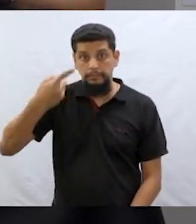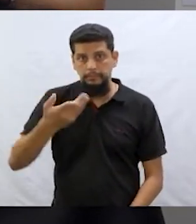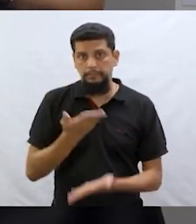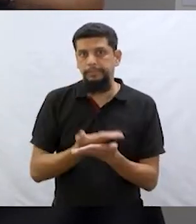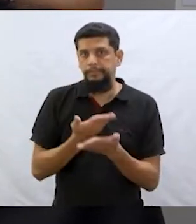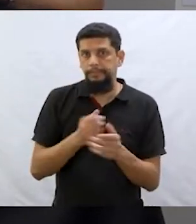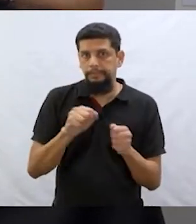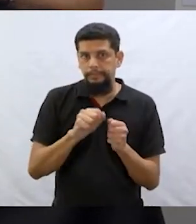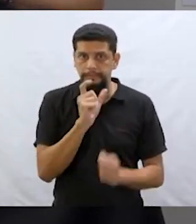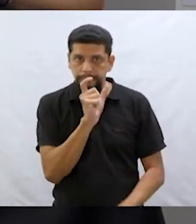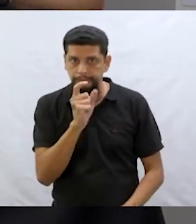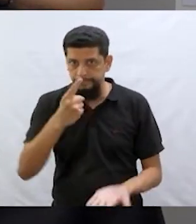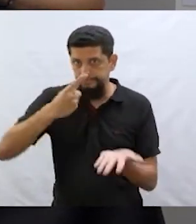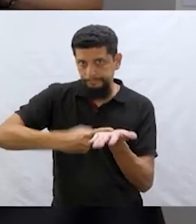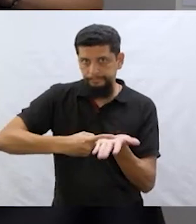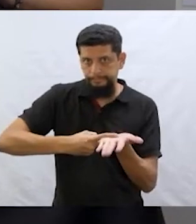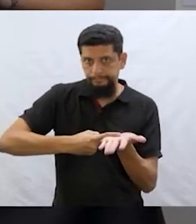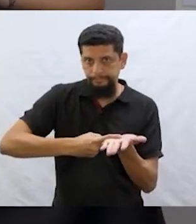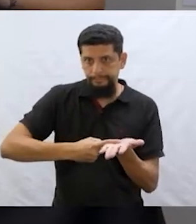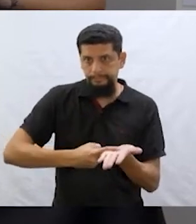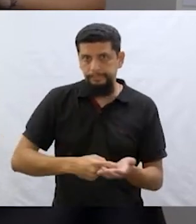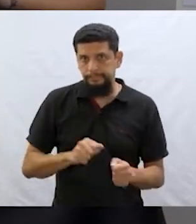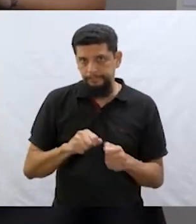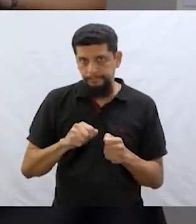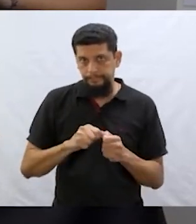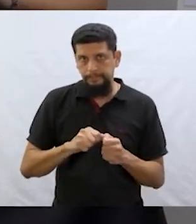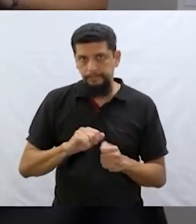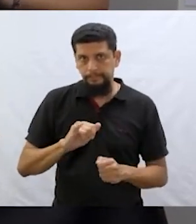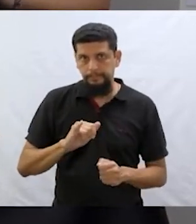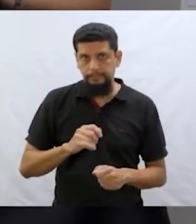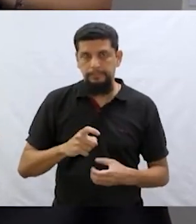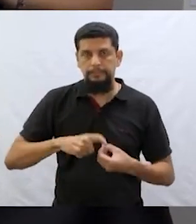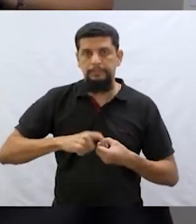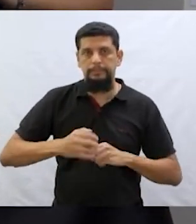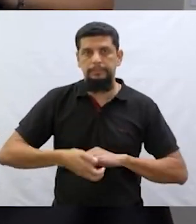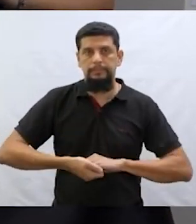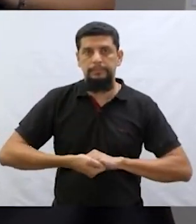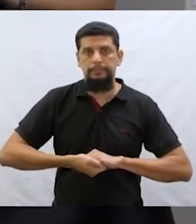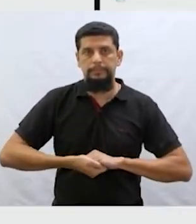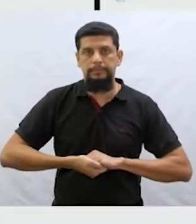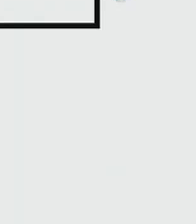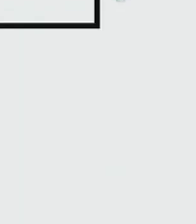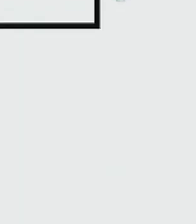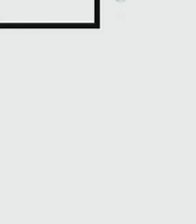outras aulas para formar palavras, combinado? Então, faça aí que a gente logo volta aqui.